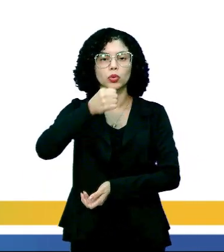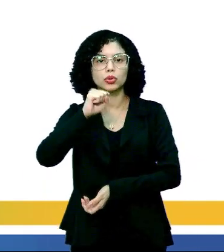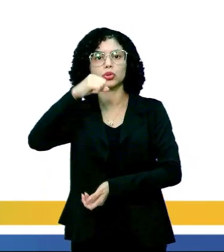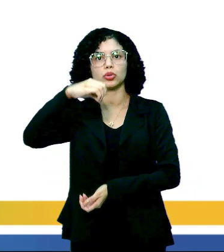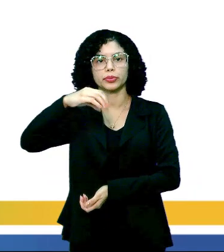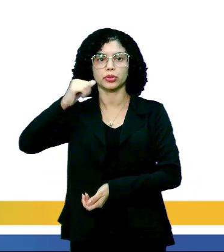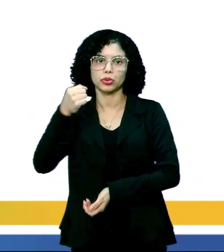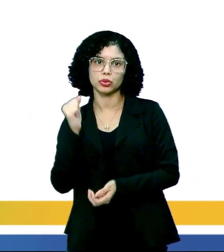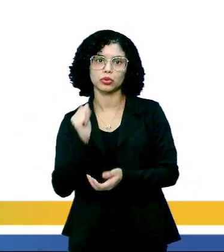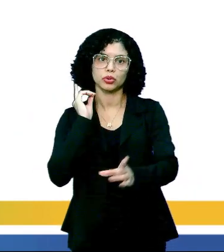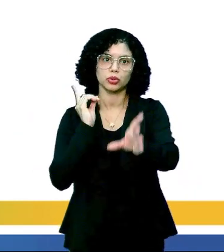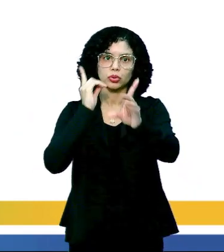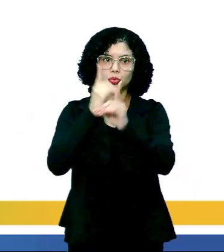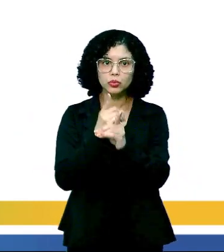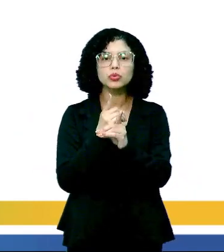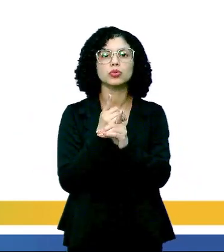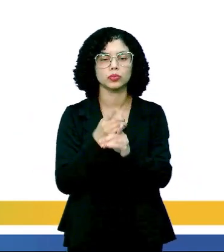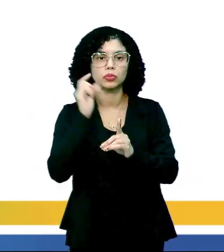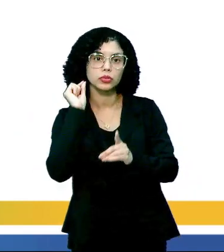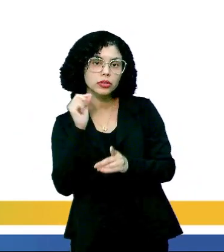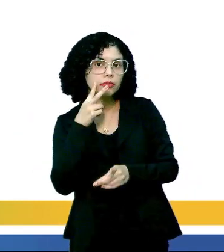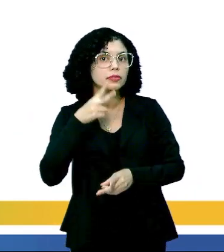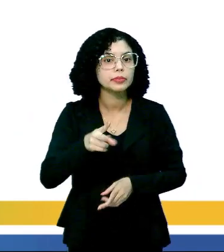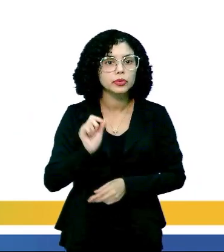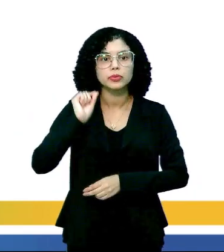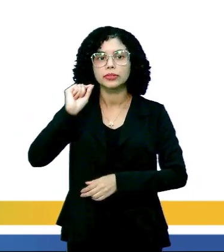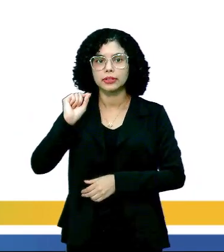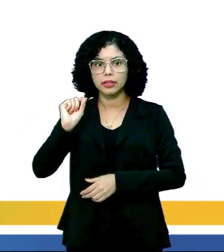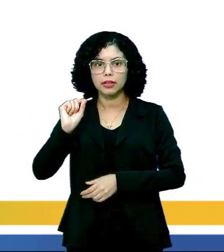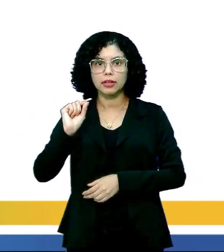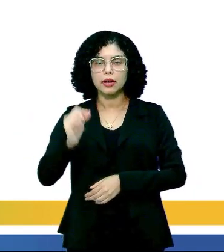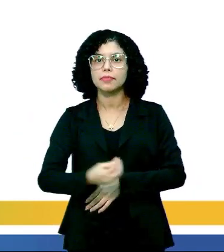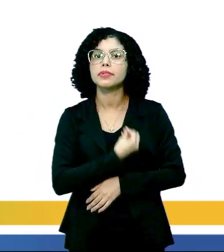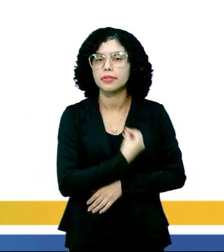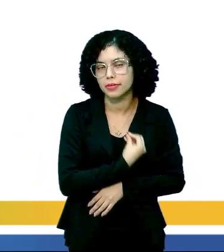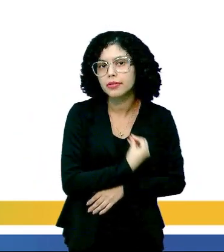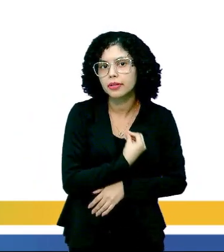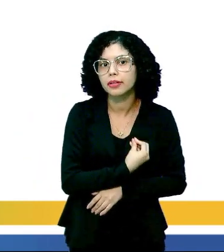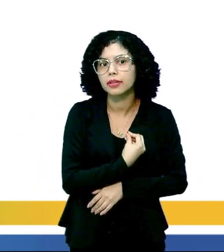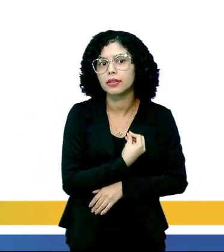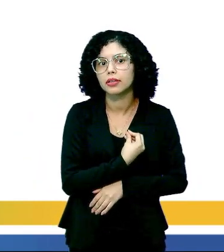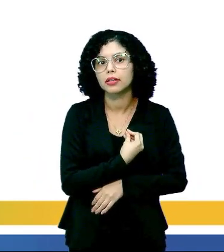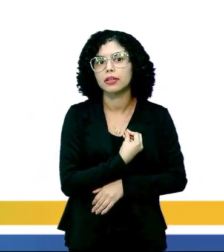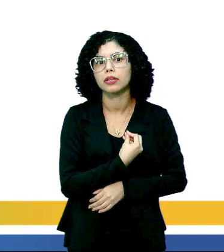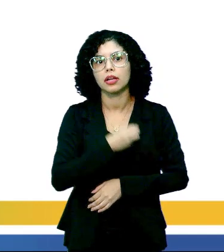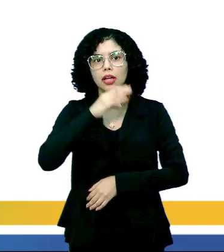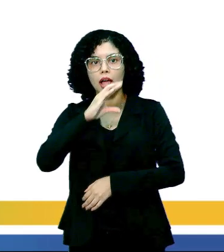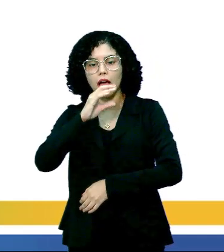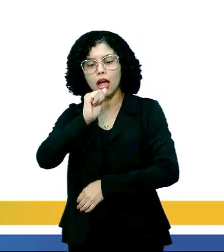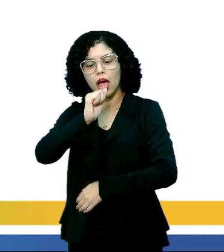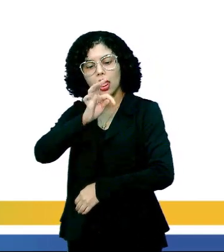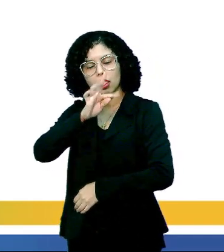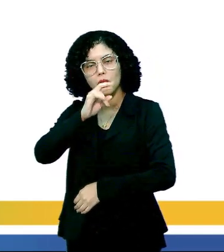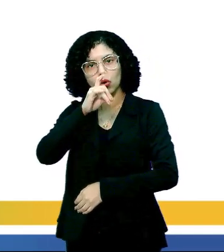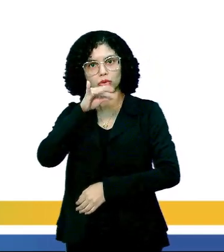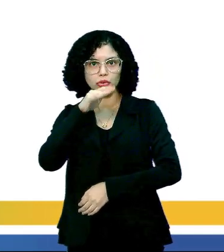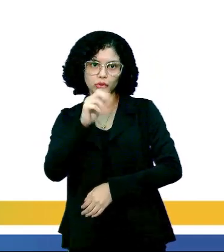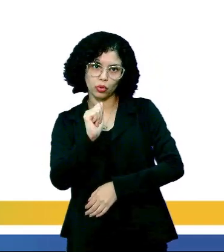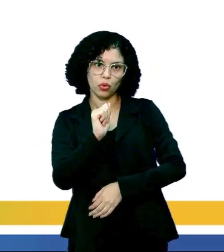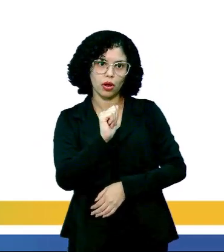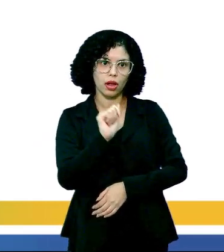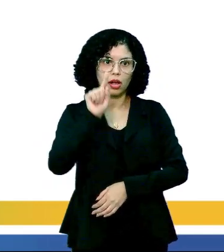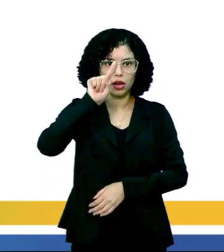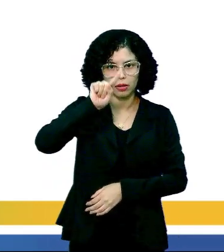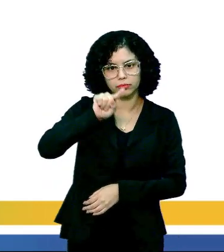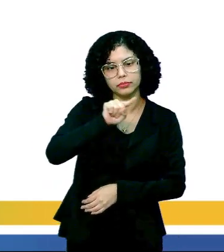nos modelos atômicos, né, de Rutherford, nós vimos que nós tivemos as presenças dos raios catódicos, que eram os raios